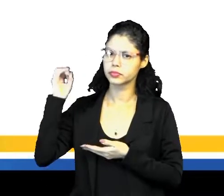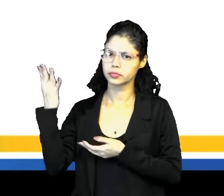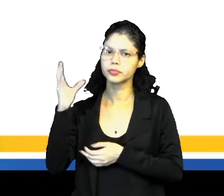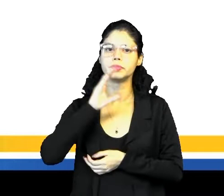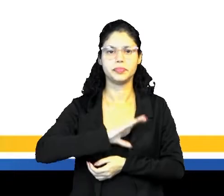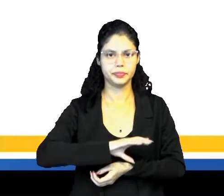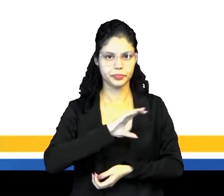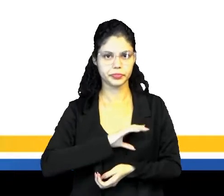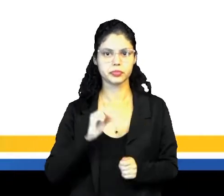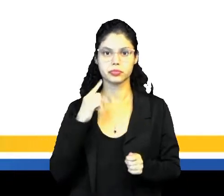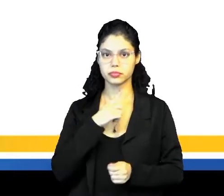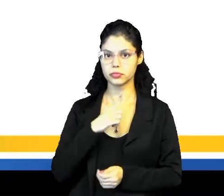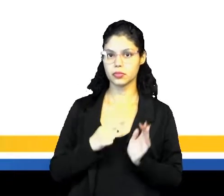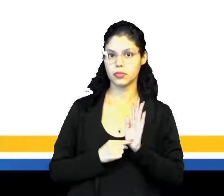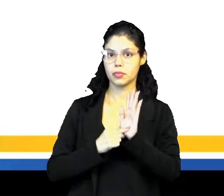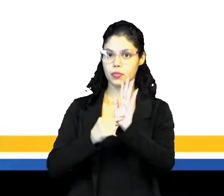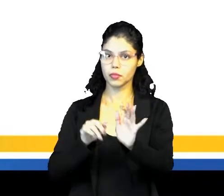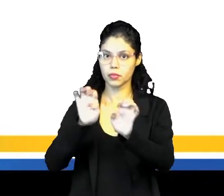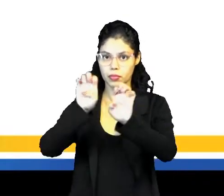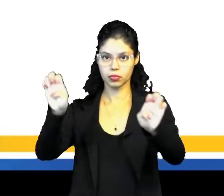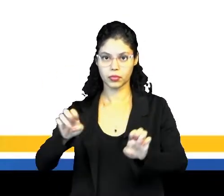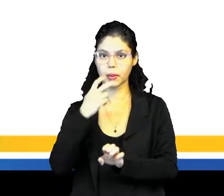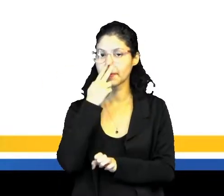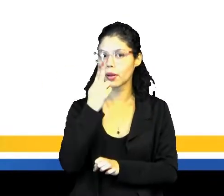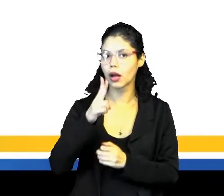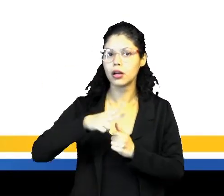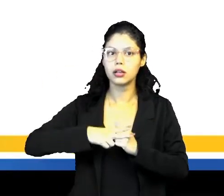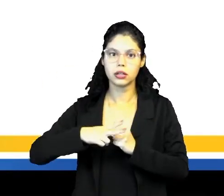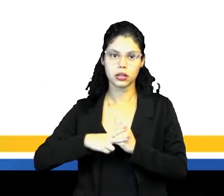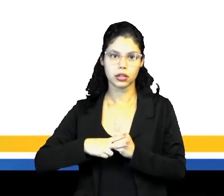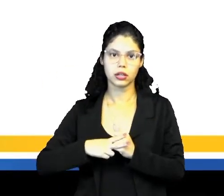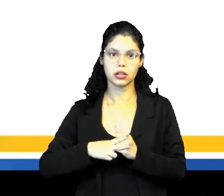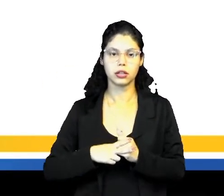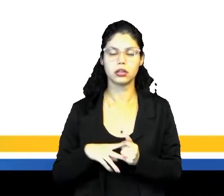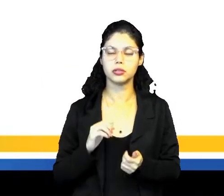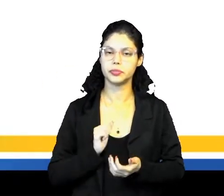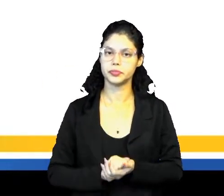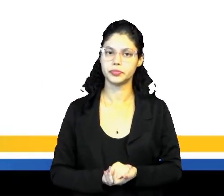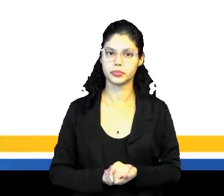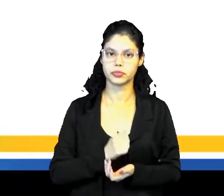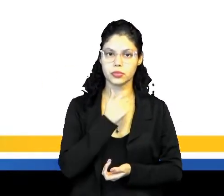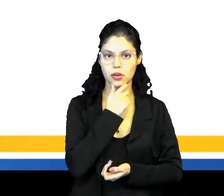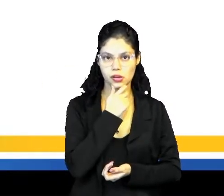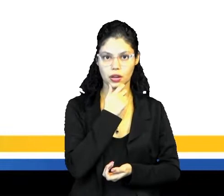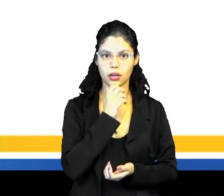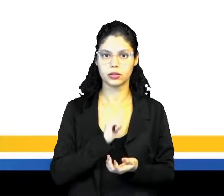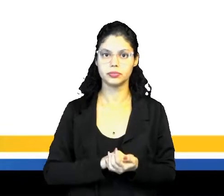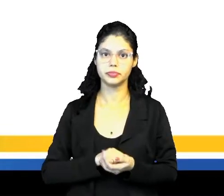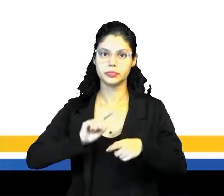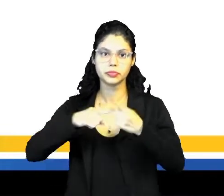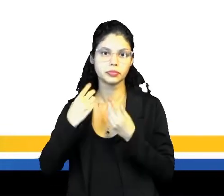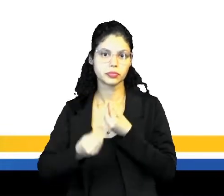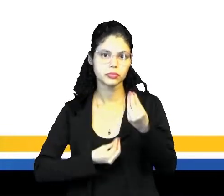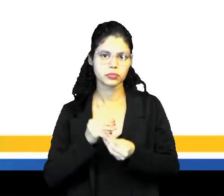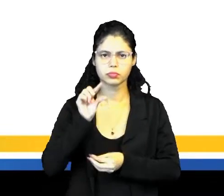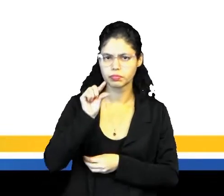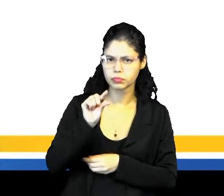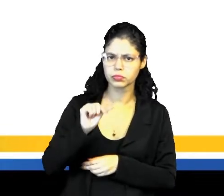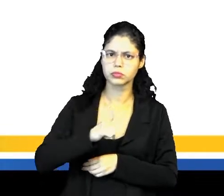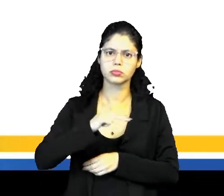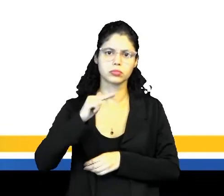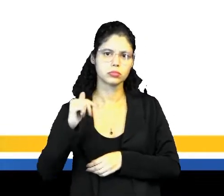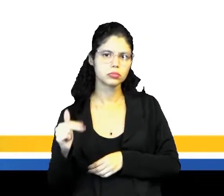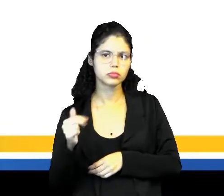em português que exibem uma estrutura similar ou parecida aos verbos frasais do inglês, mas como